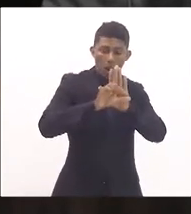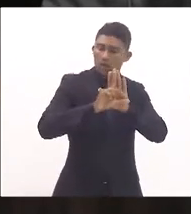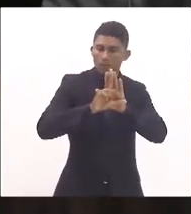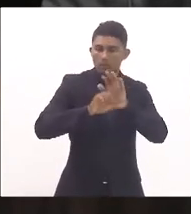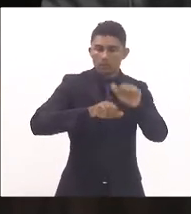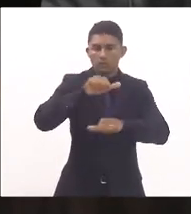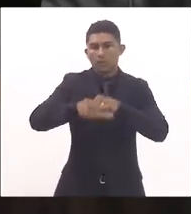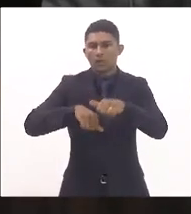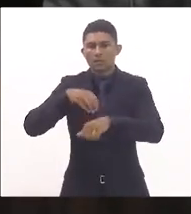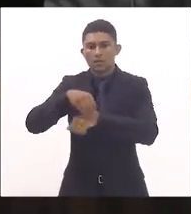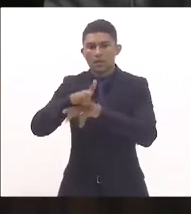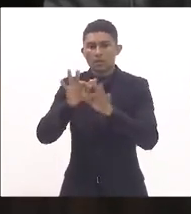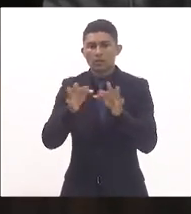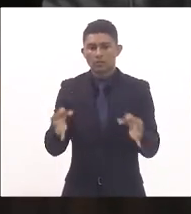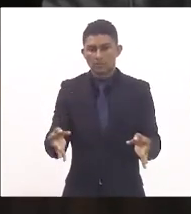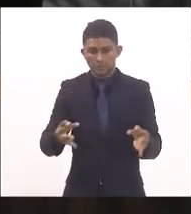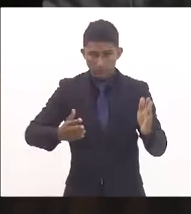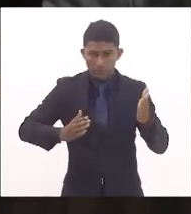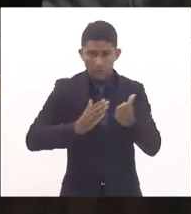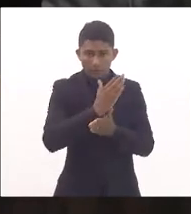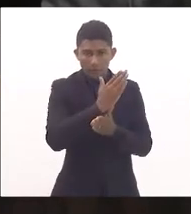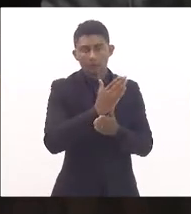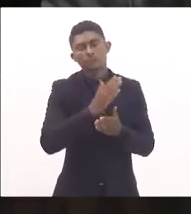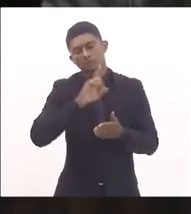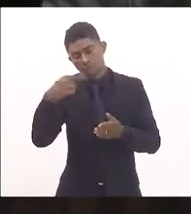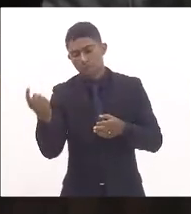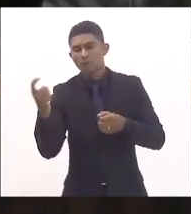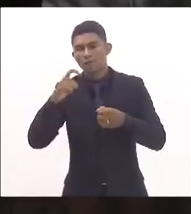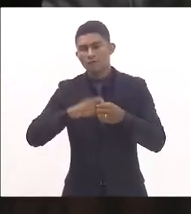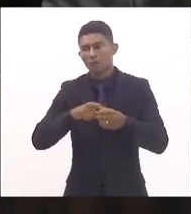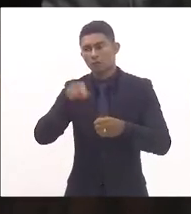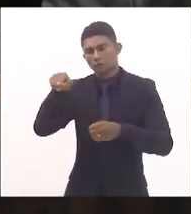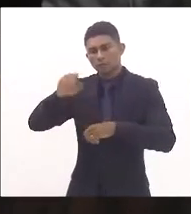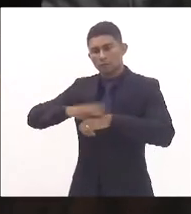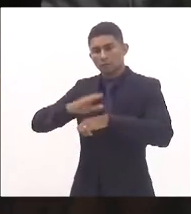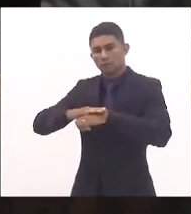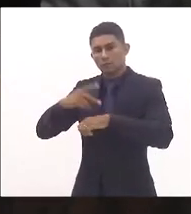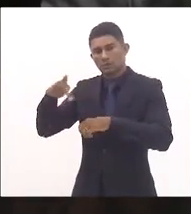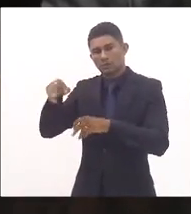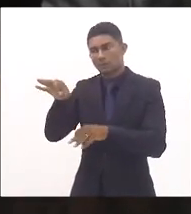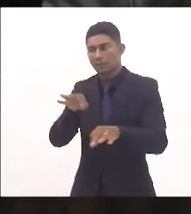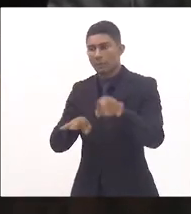como estão, aprovado, retorna ao autor para